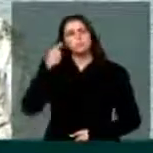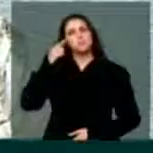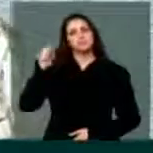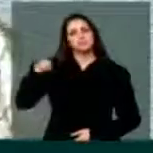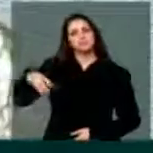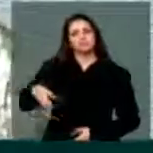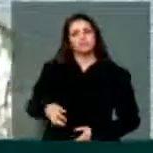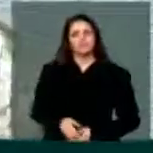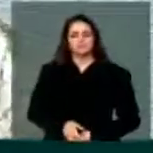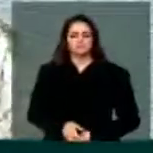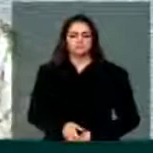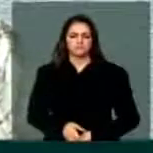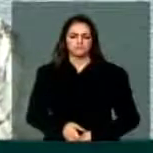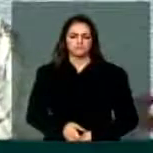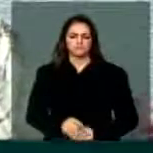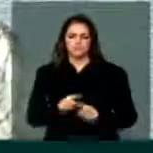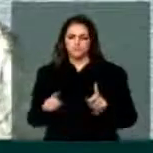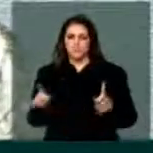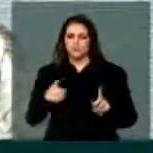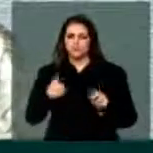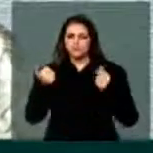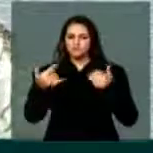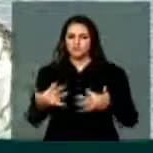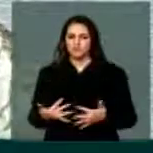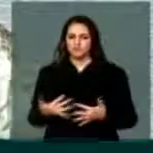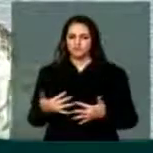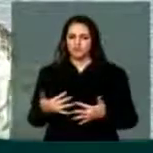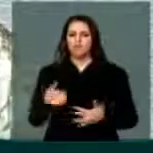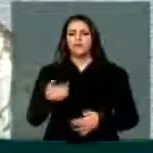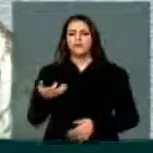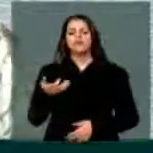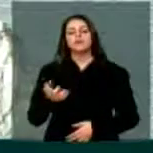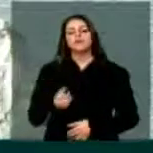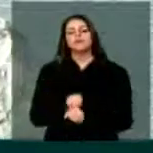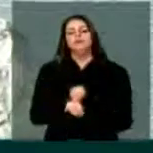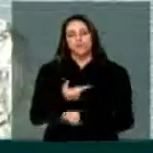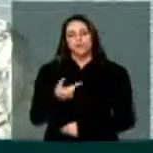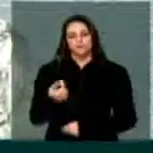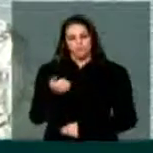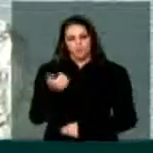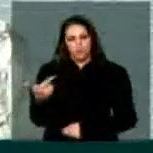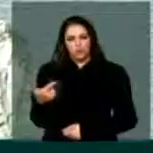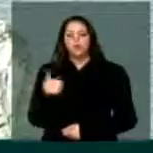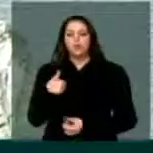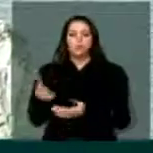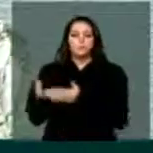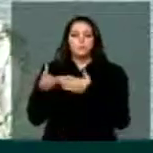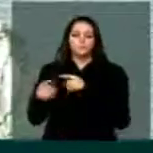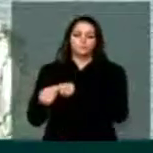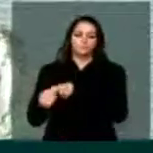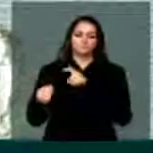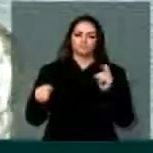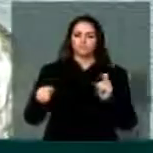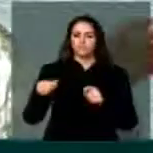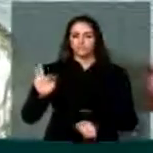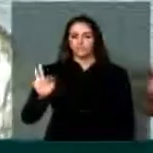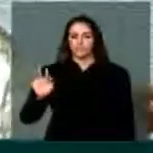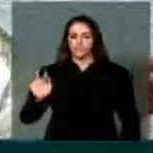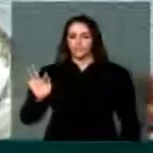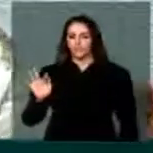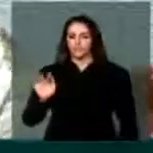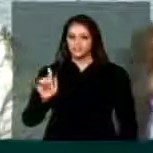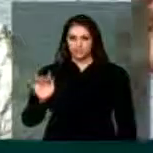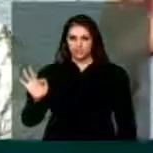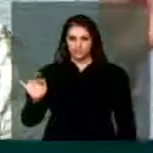acredito que tenha. Mas só, se o senhor me permite só responder, então em 2012 eu pedi para sair da GFD quando houve